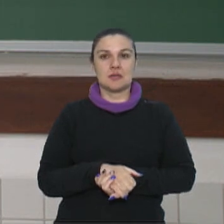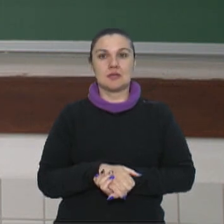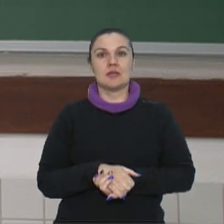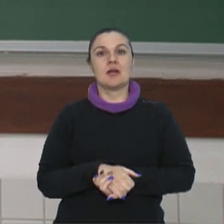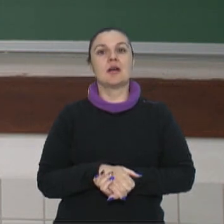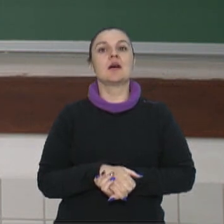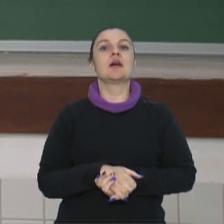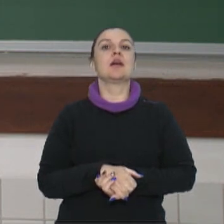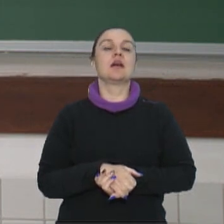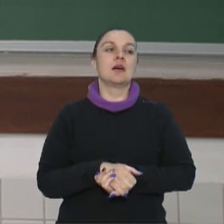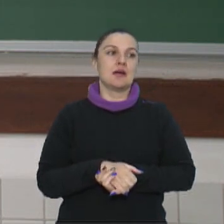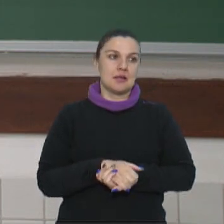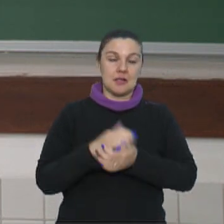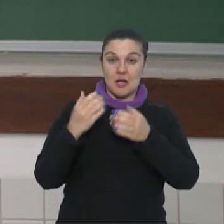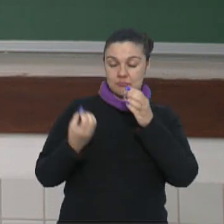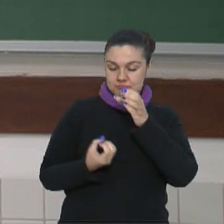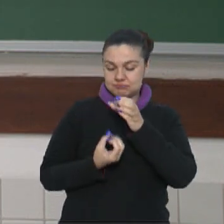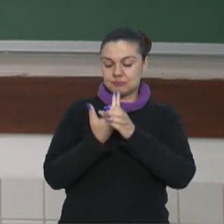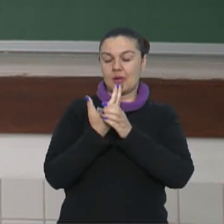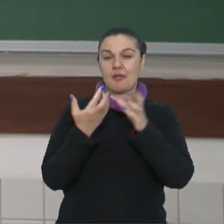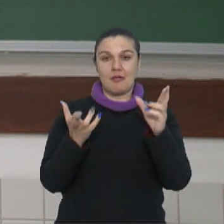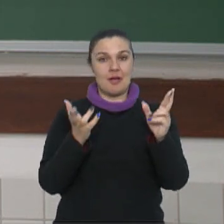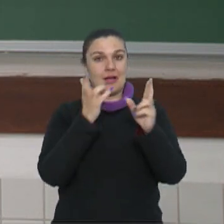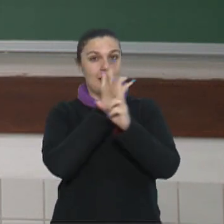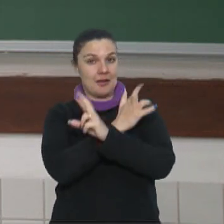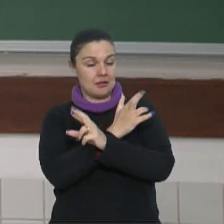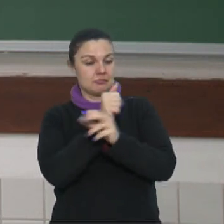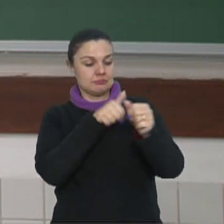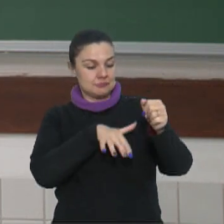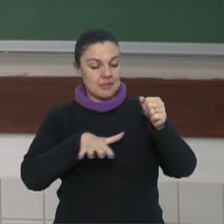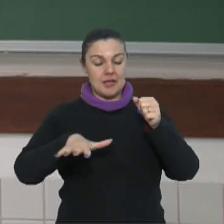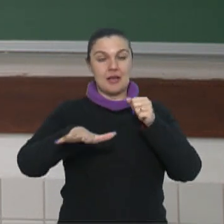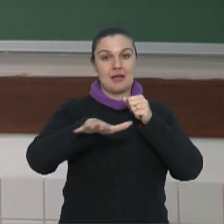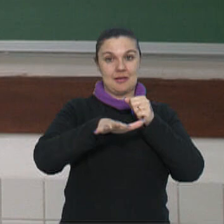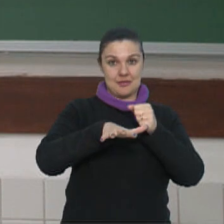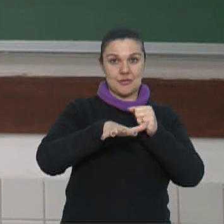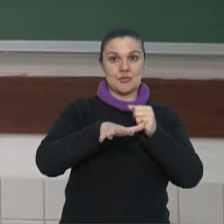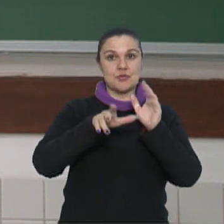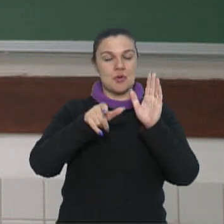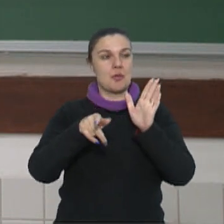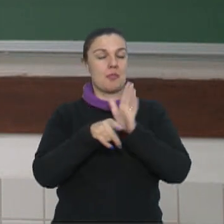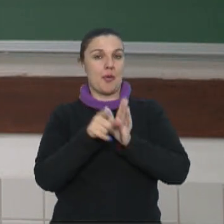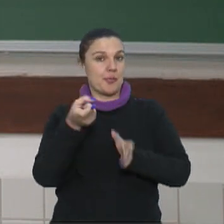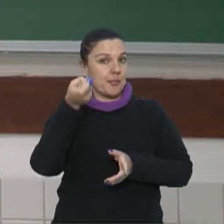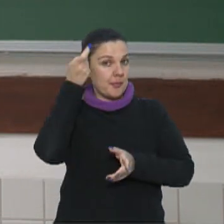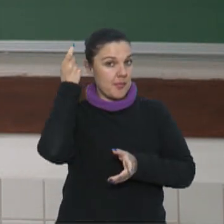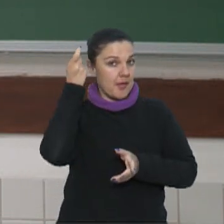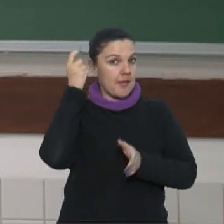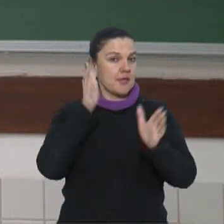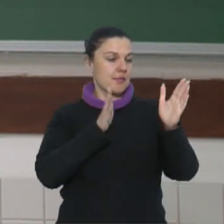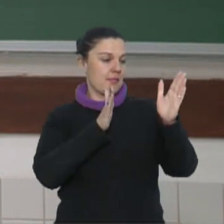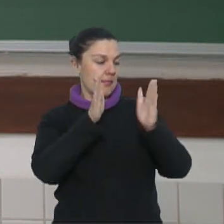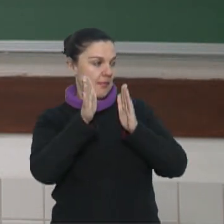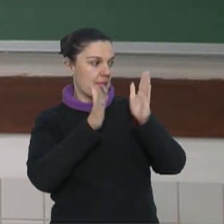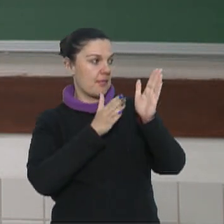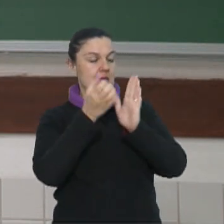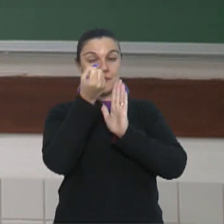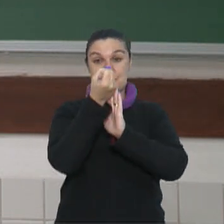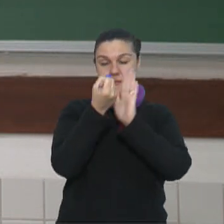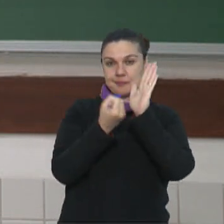tem a tua origem relacionada àquela região, o que seria hoje o México, próximas do século